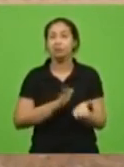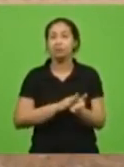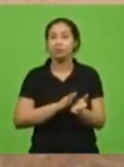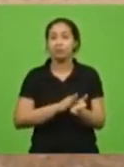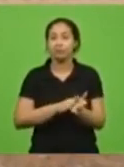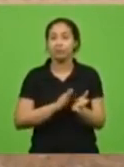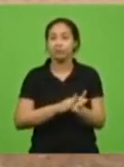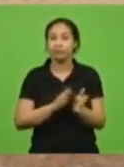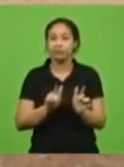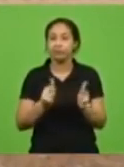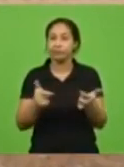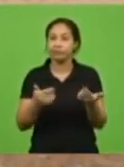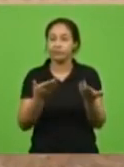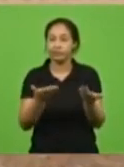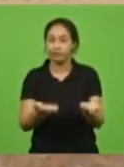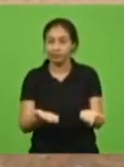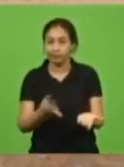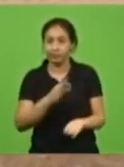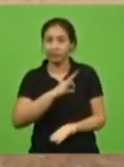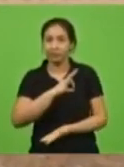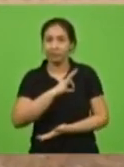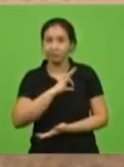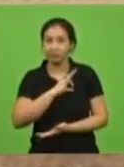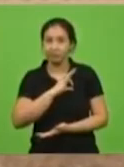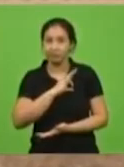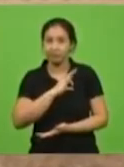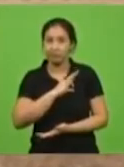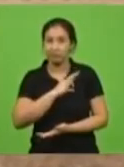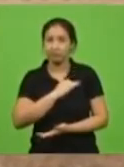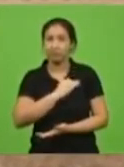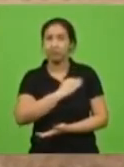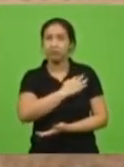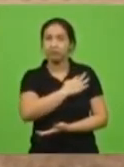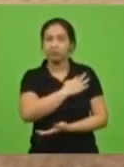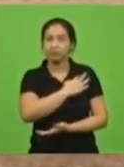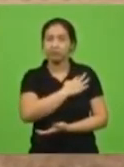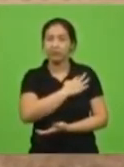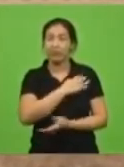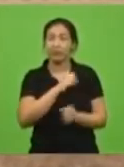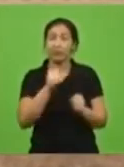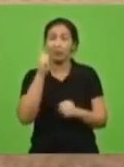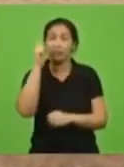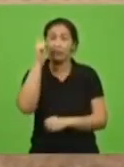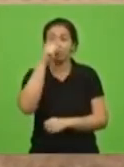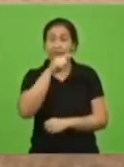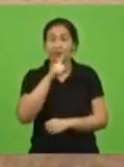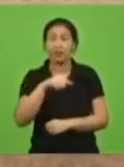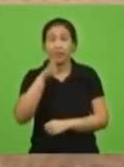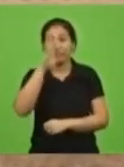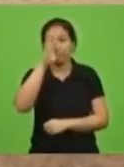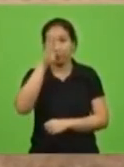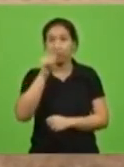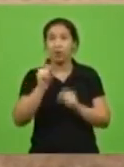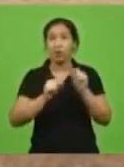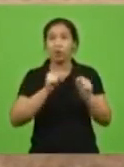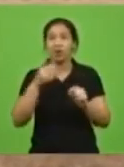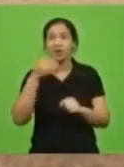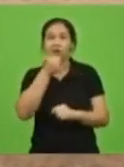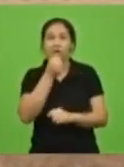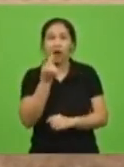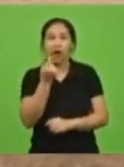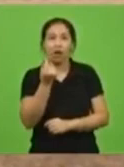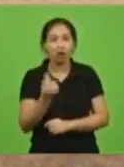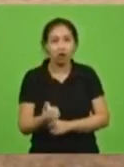Polícia Militar em meio às dificuldades, que uma ação como essa, a prioridade não é salvar o dinheiro,